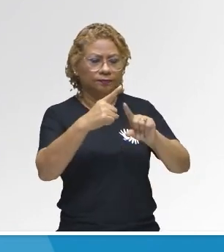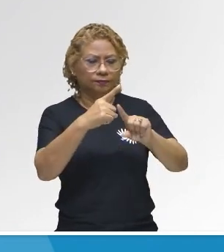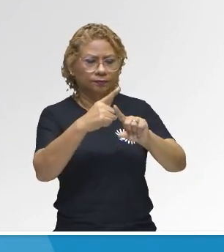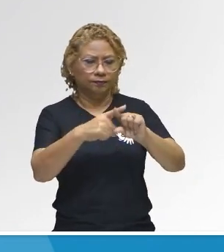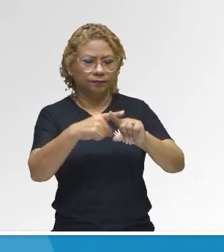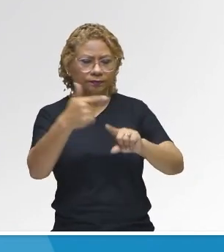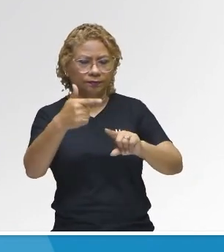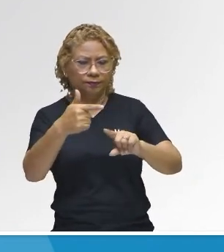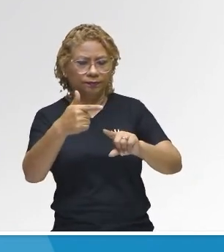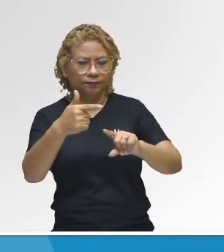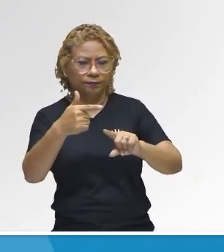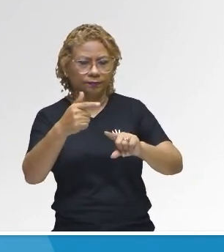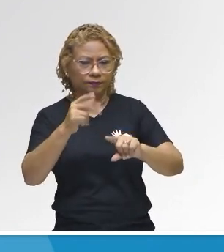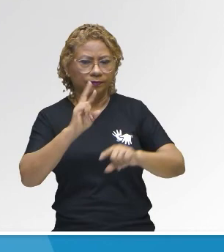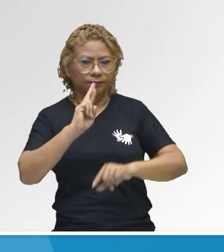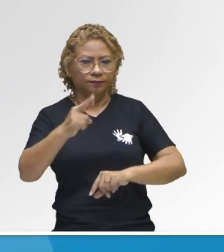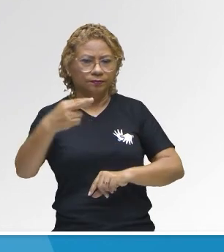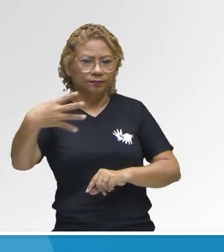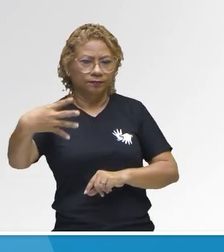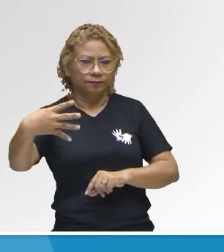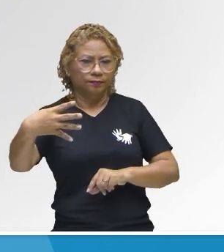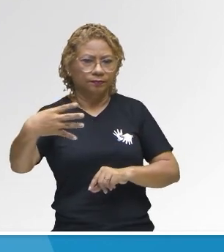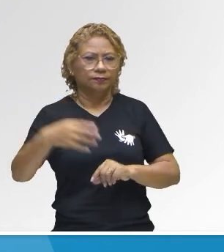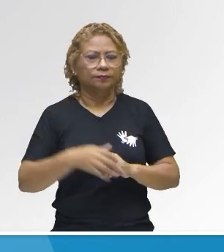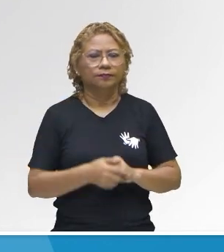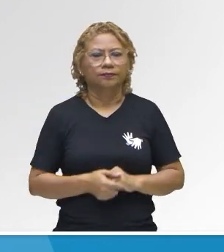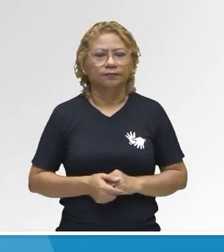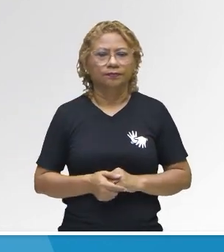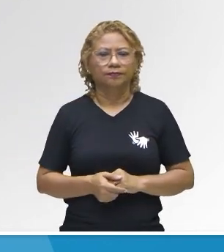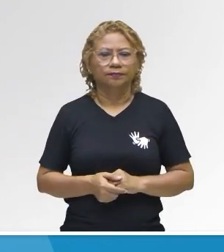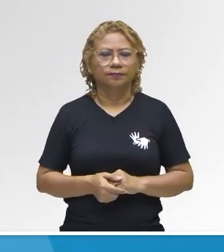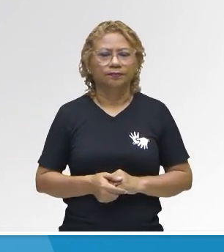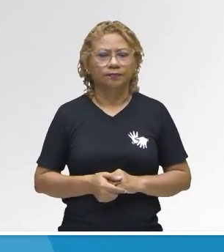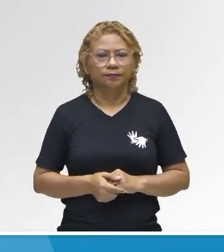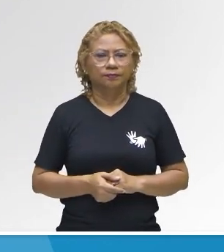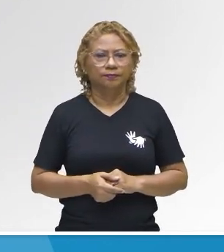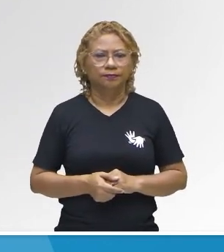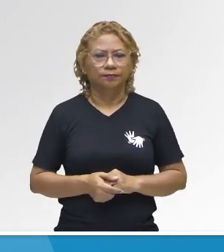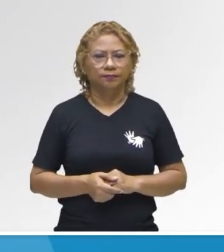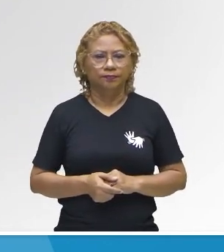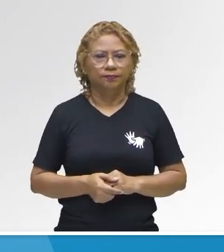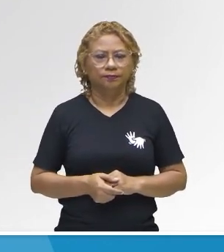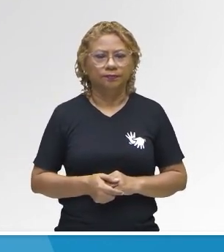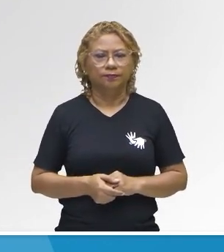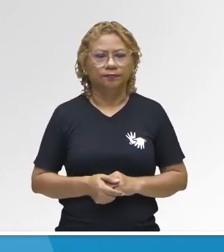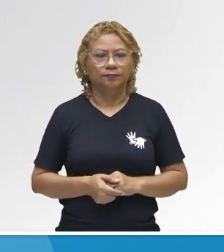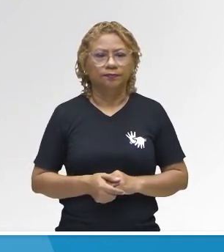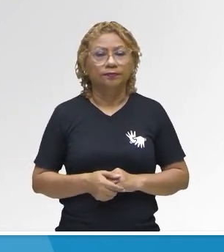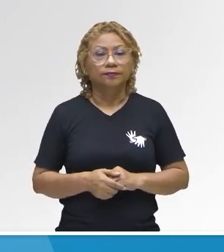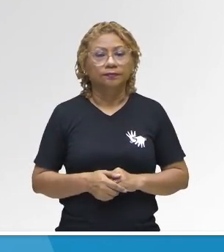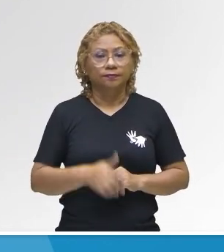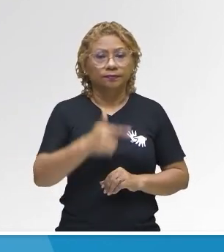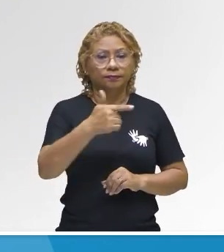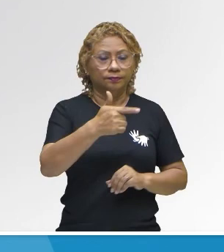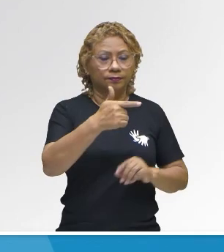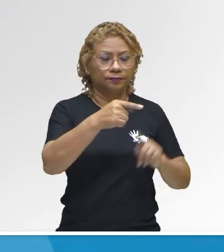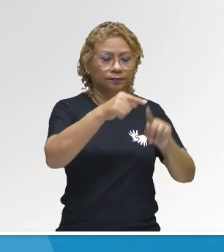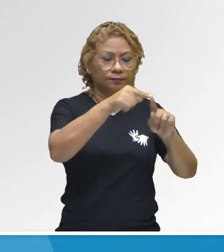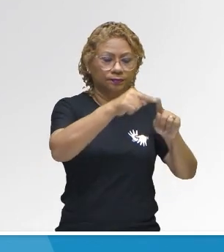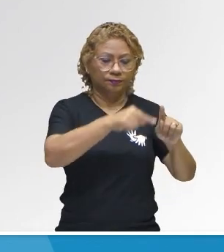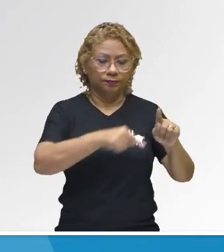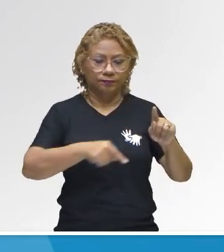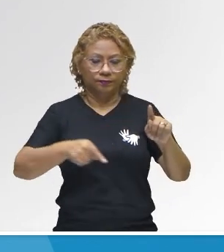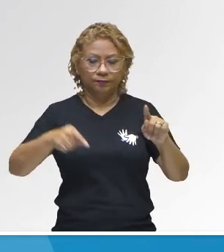mais kπ sobre 2. Por que sobre 2? Porque esse 2 passou dividindo aqui. Como